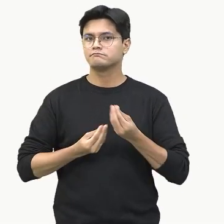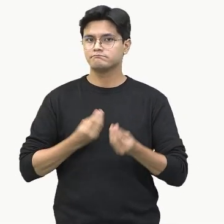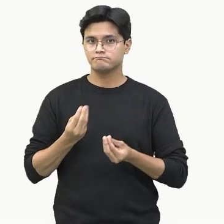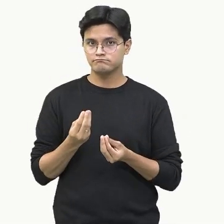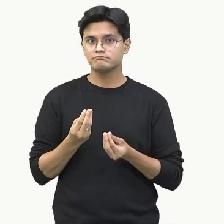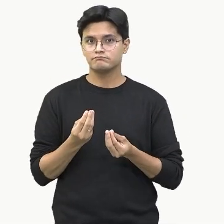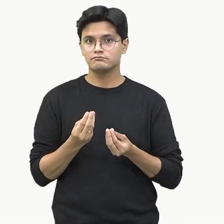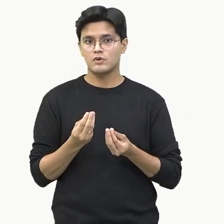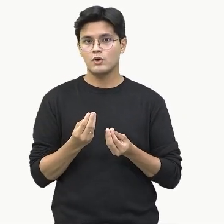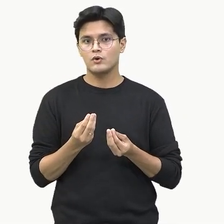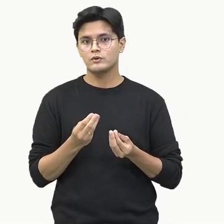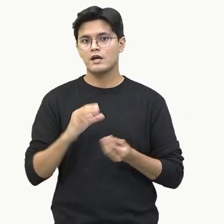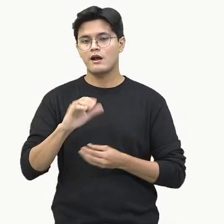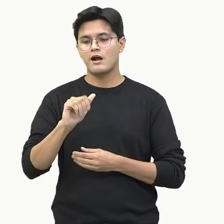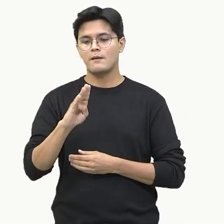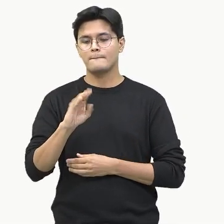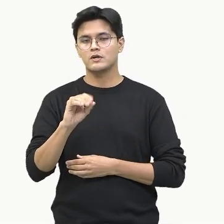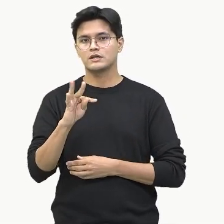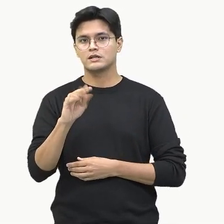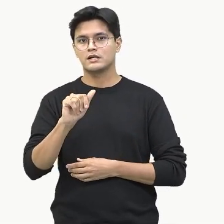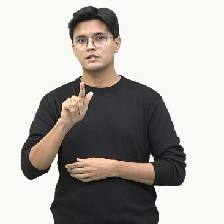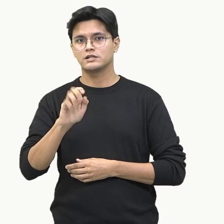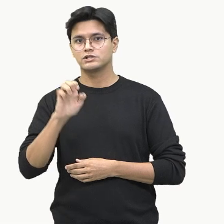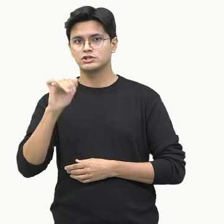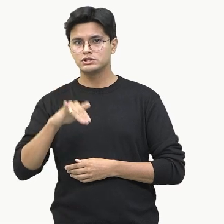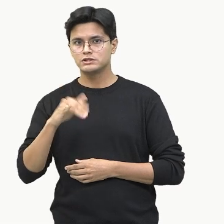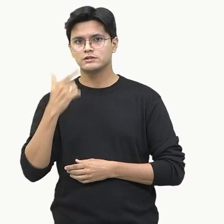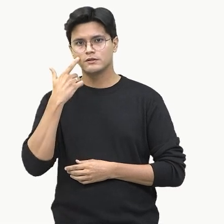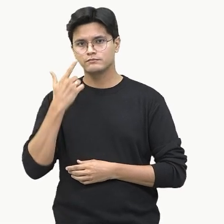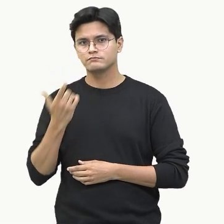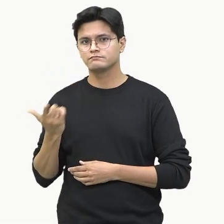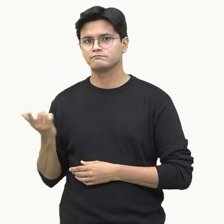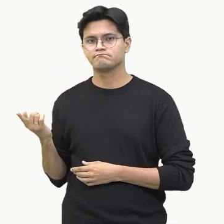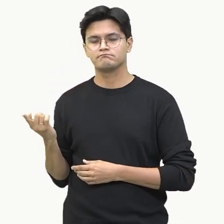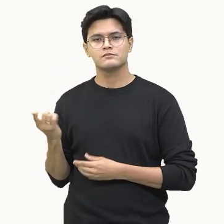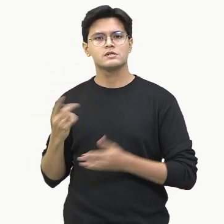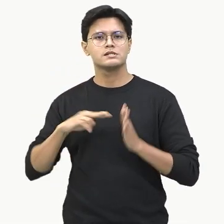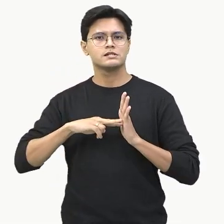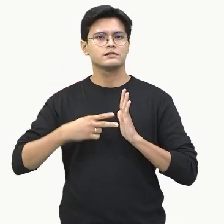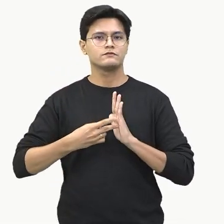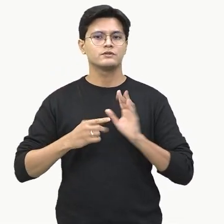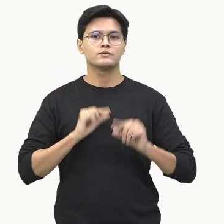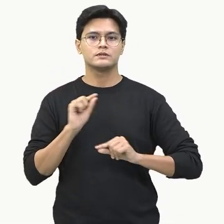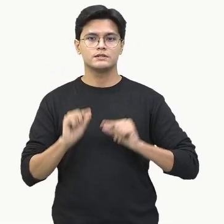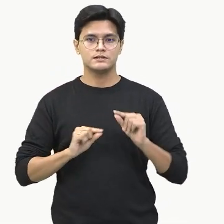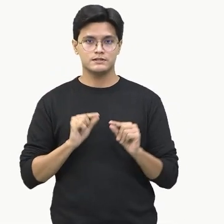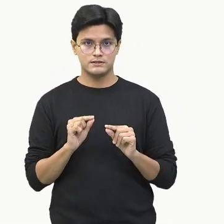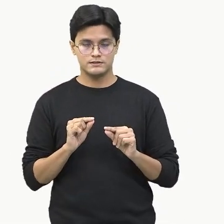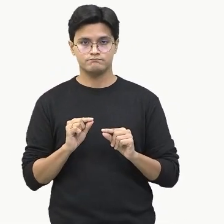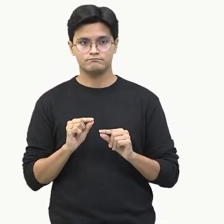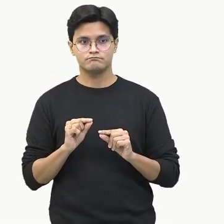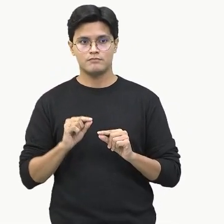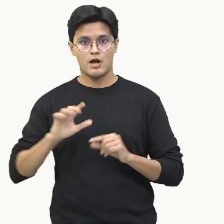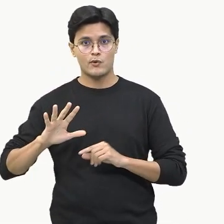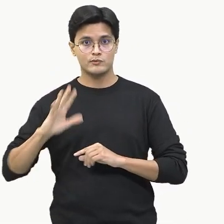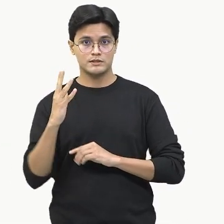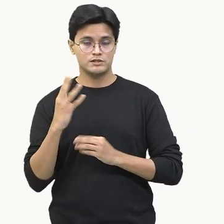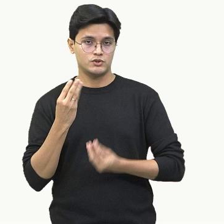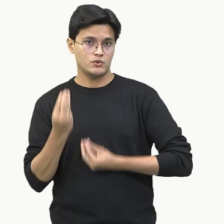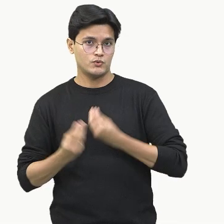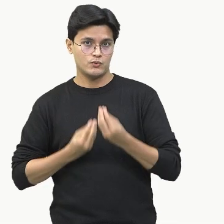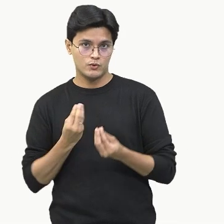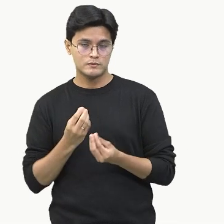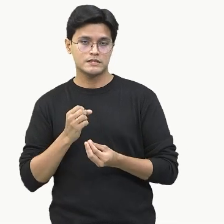cabotagem o que que seria isso né Essa navegação de cabotagem é quando ela vai ocorrer gente entre